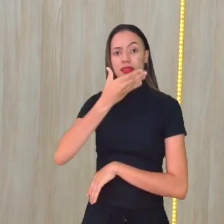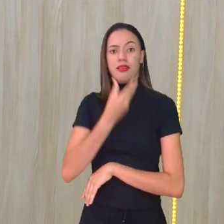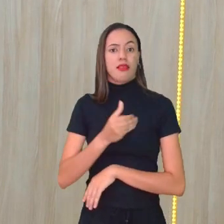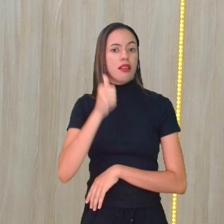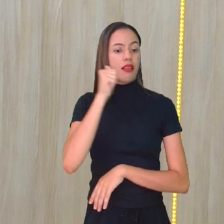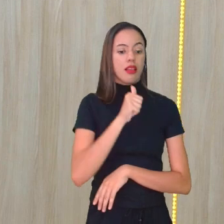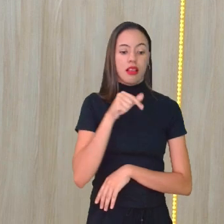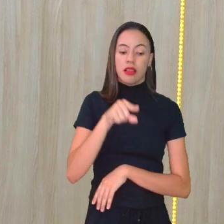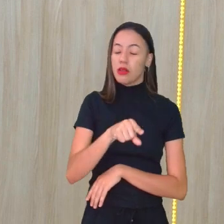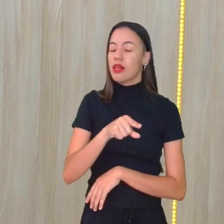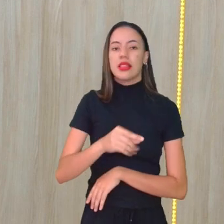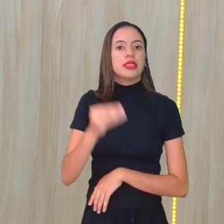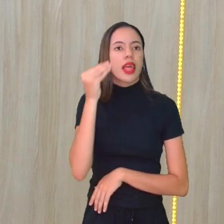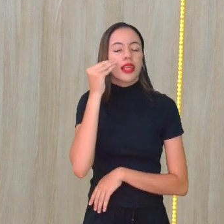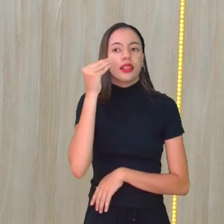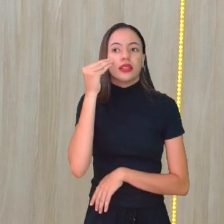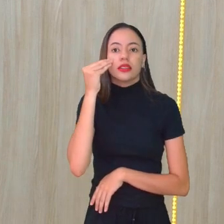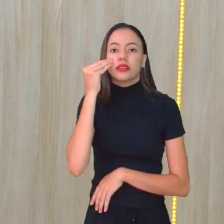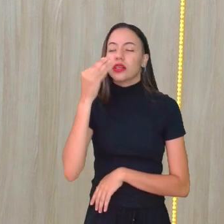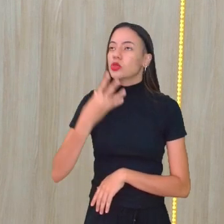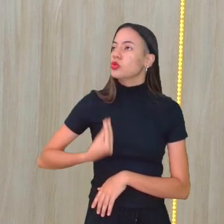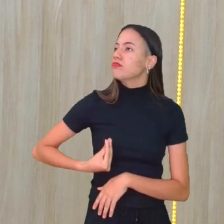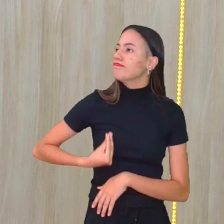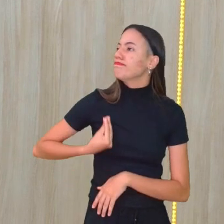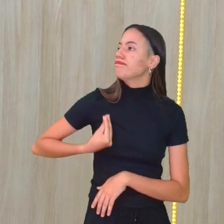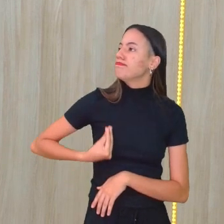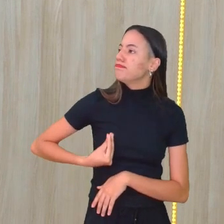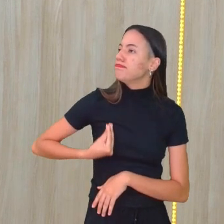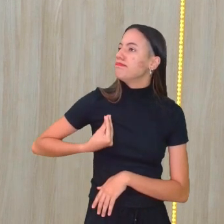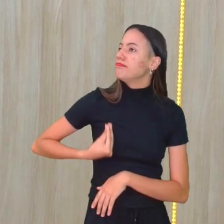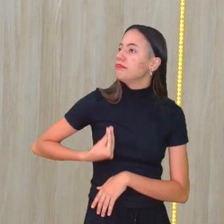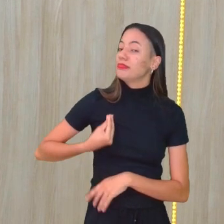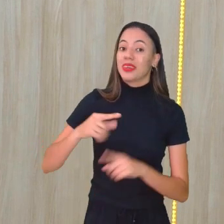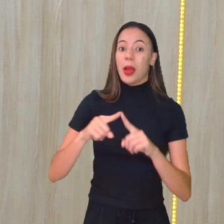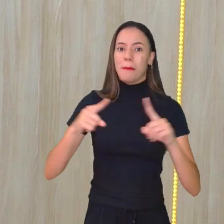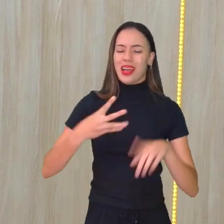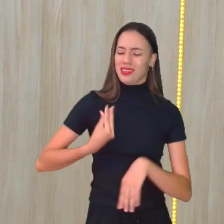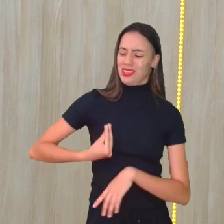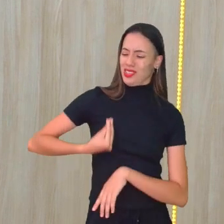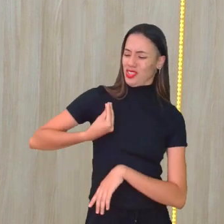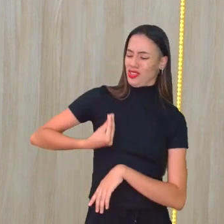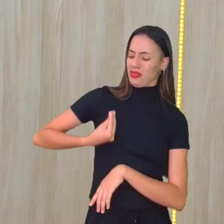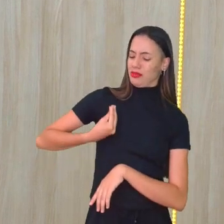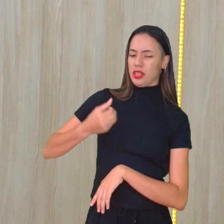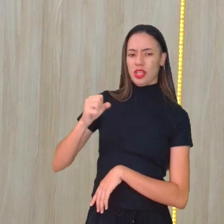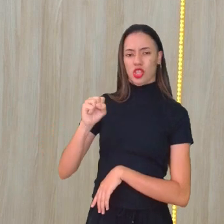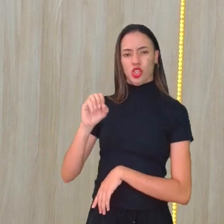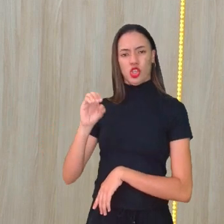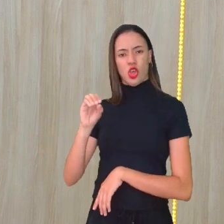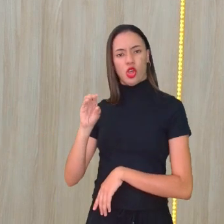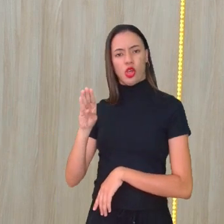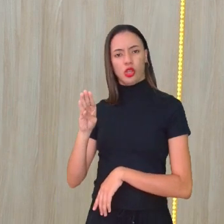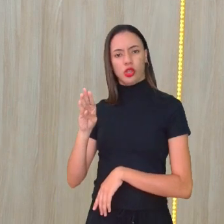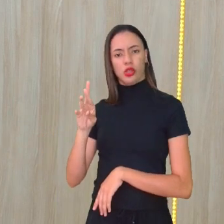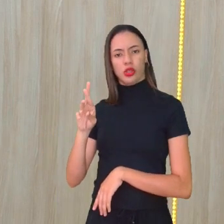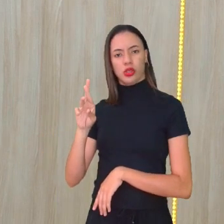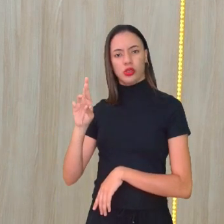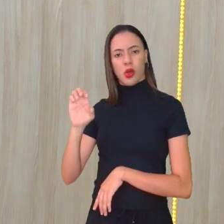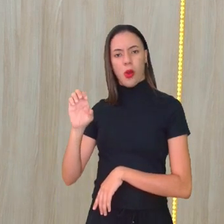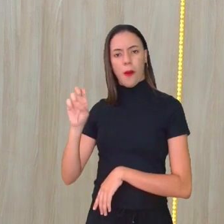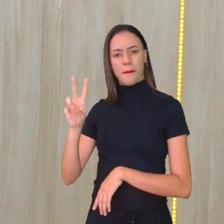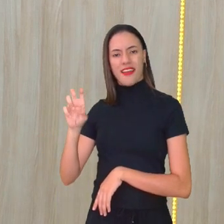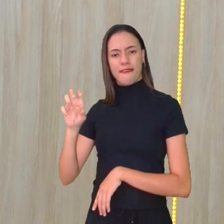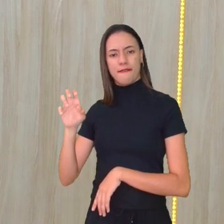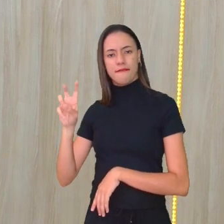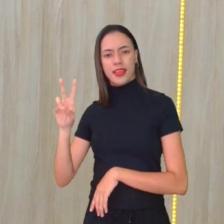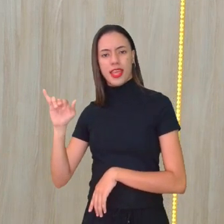a questão da sobrevivência, quando na realidade a sobrevivência para eles não era muitas vezes, e na